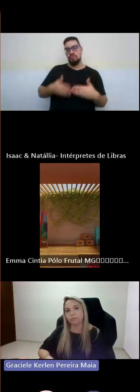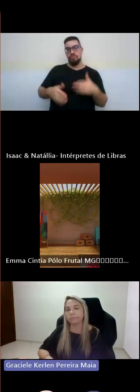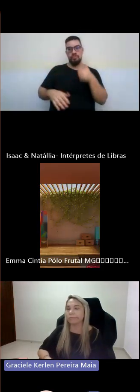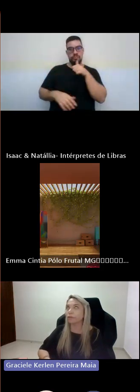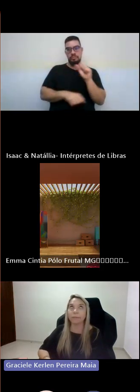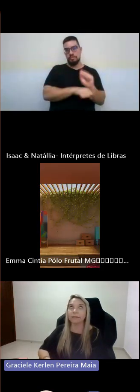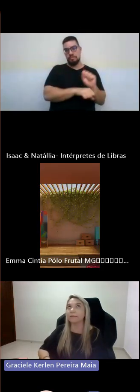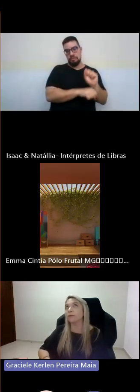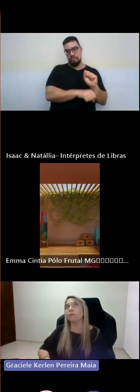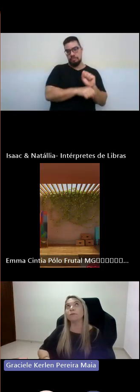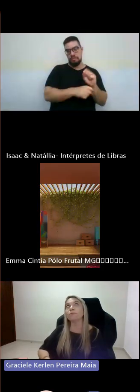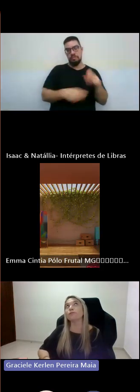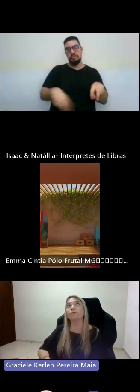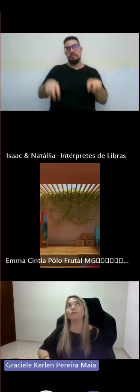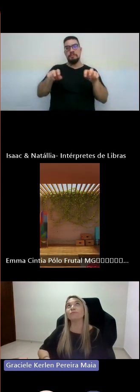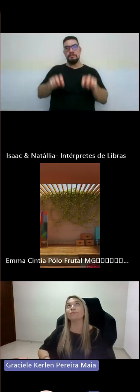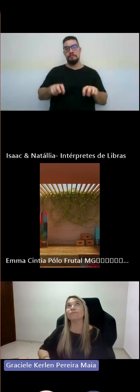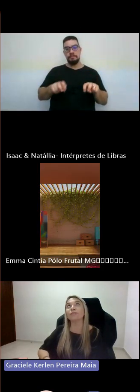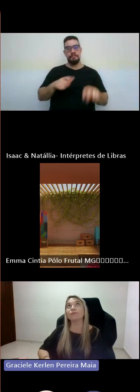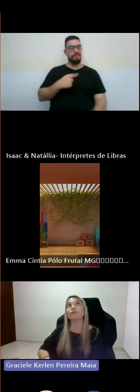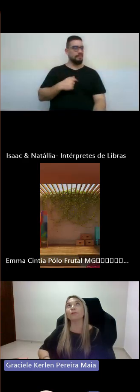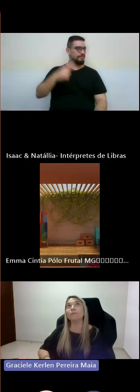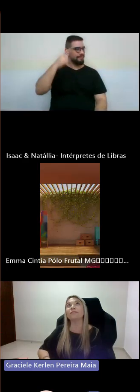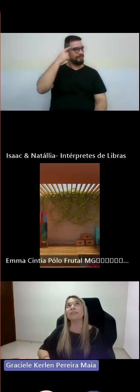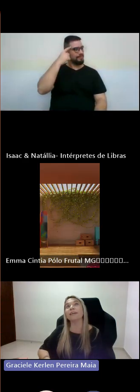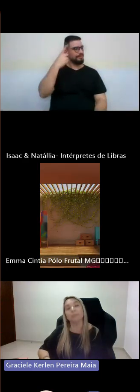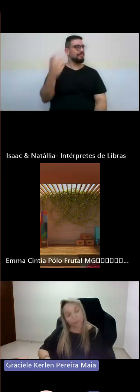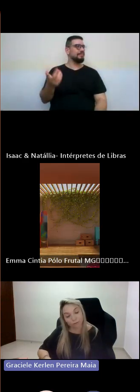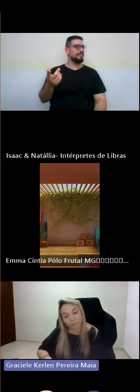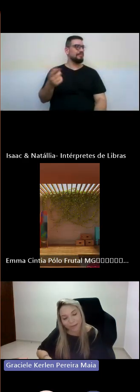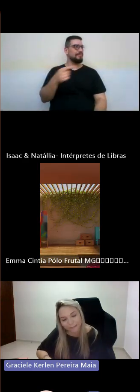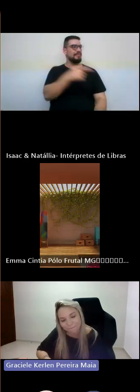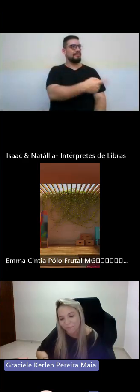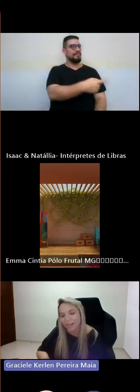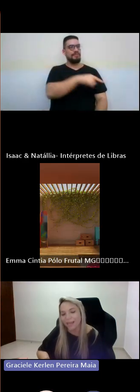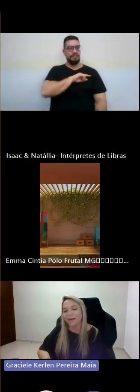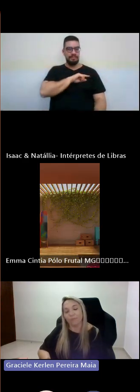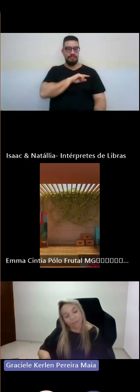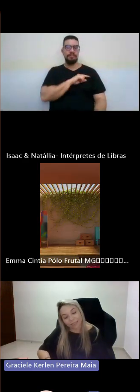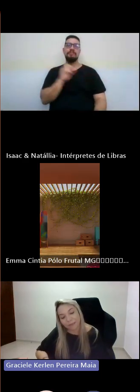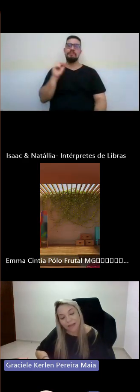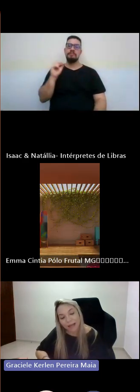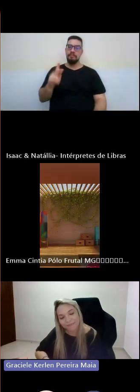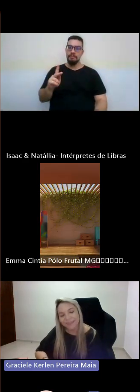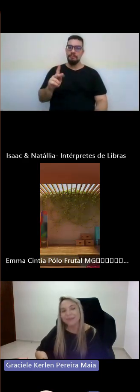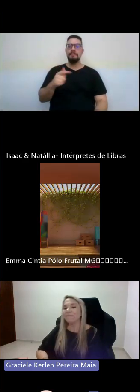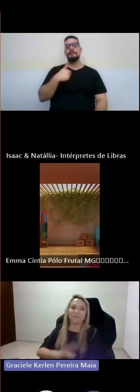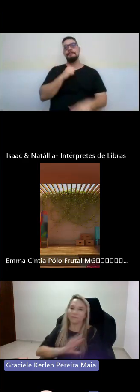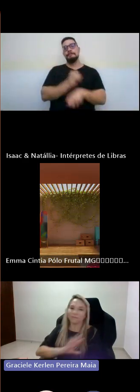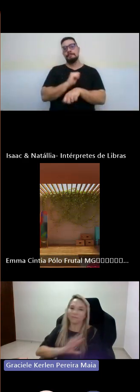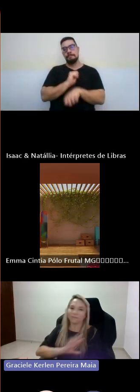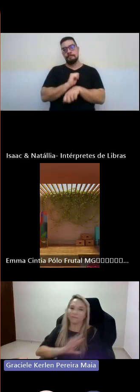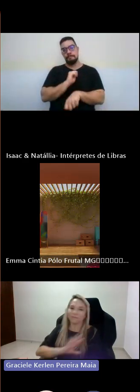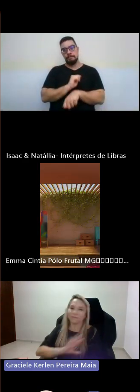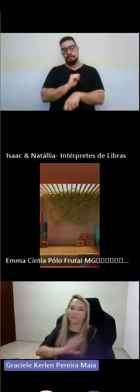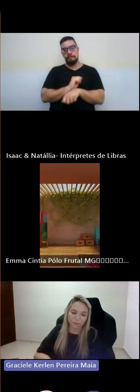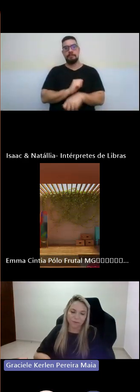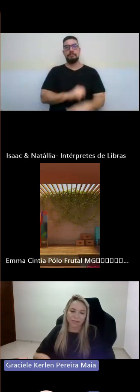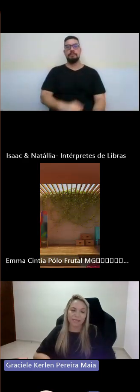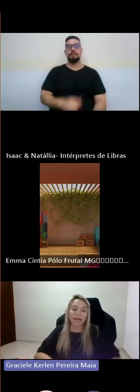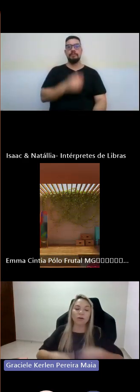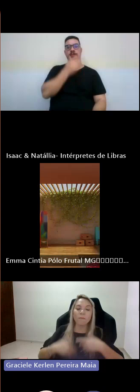esperando, eu já pensei, oh meu Deus, eu sou depois dela, mas tudo bem, vou ter que esperar, sem